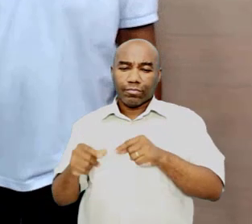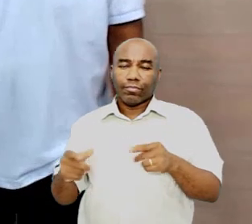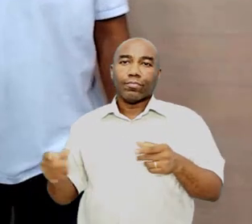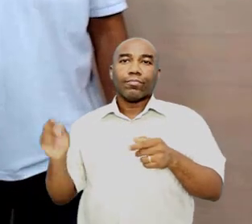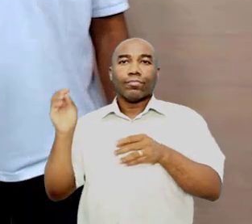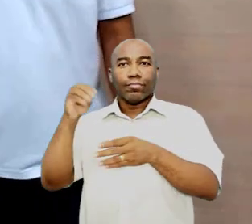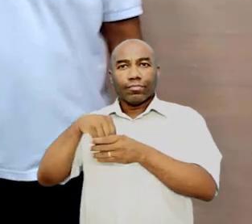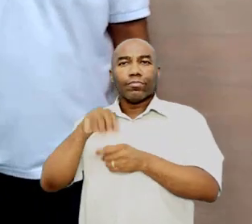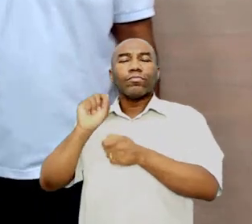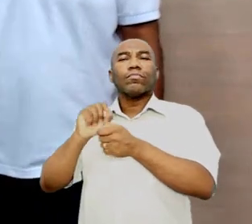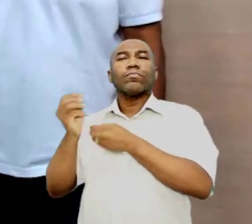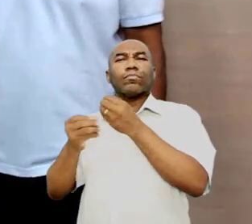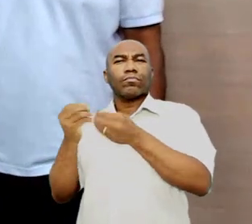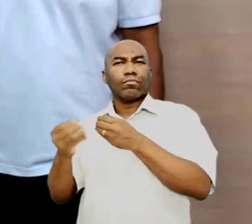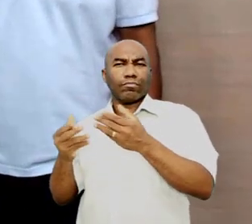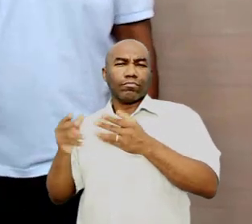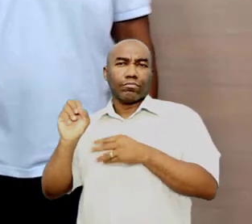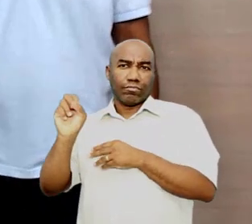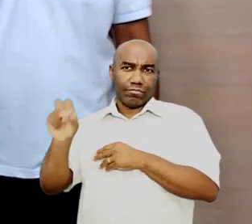vírus.